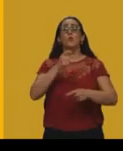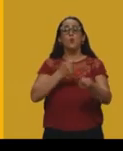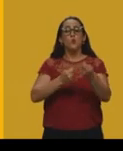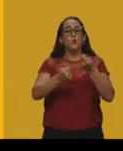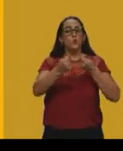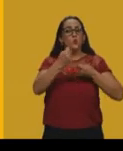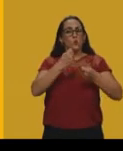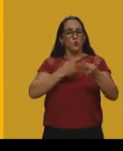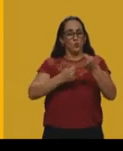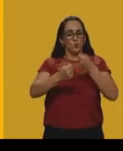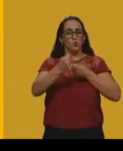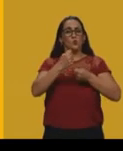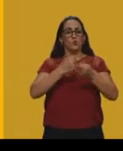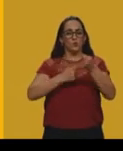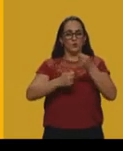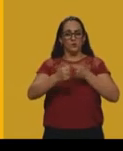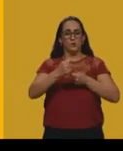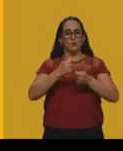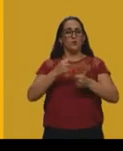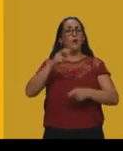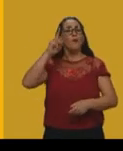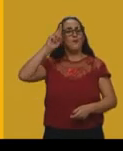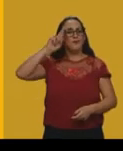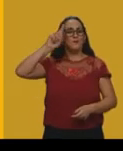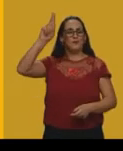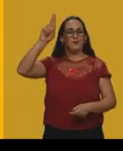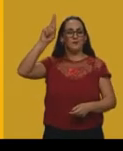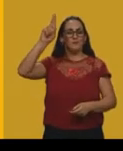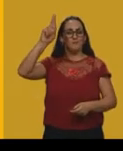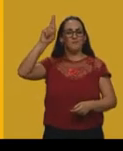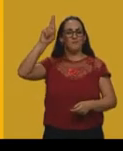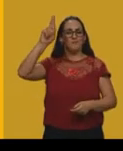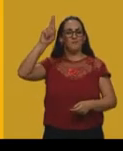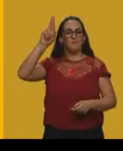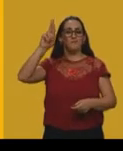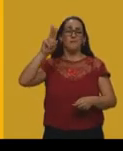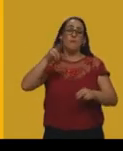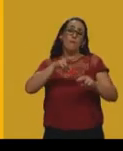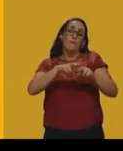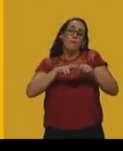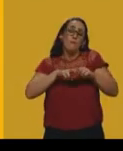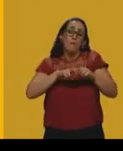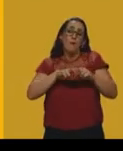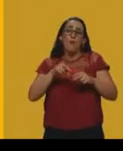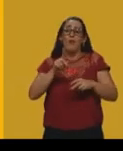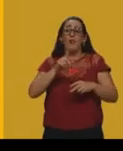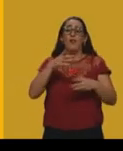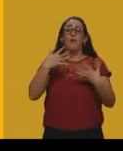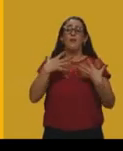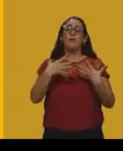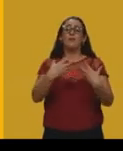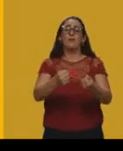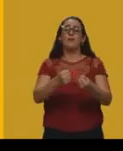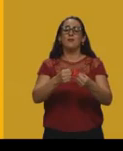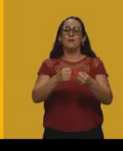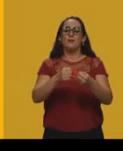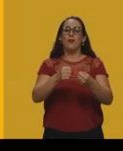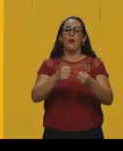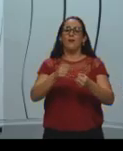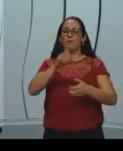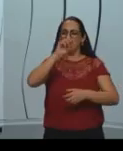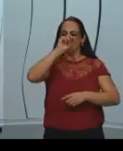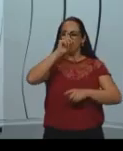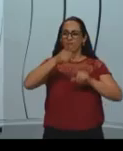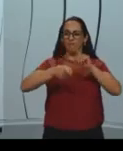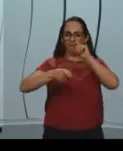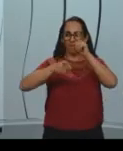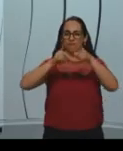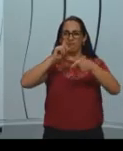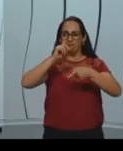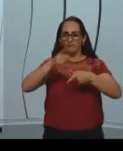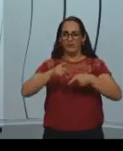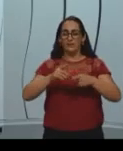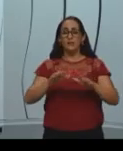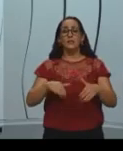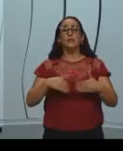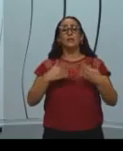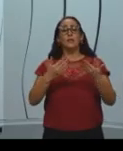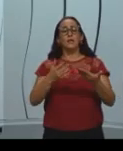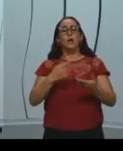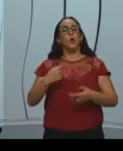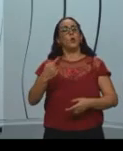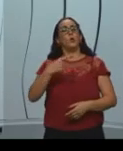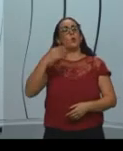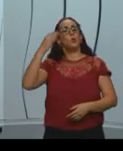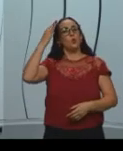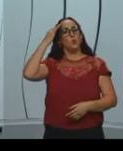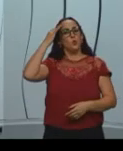conseguiram algumas concessões dos seus senhores justamente por eles não aceitarem aquele processo de dominação. Então, a gente sabe